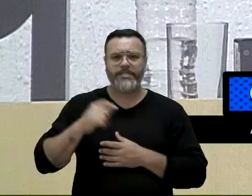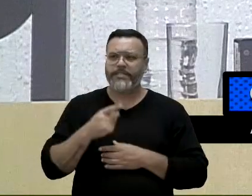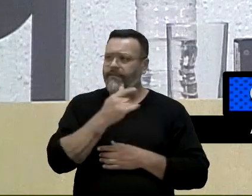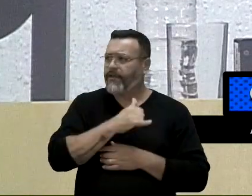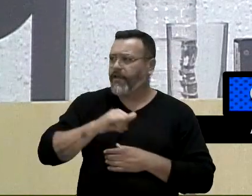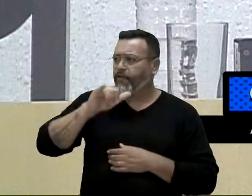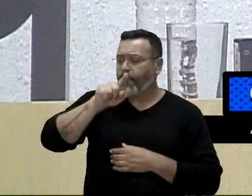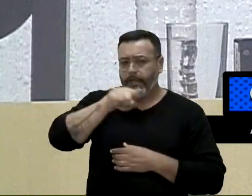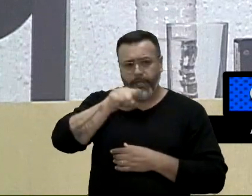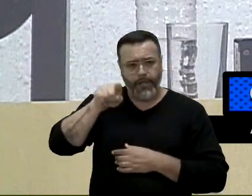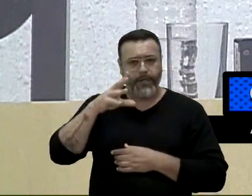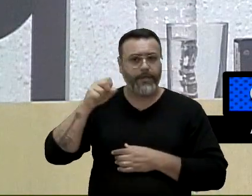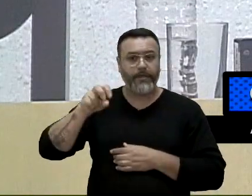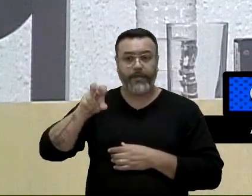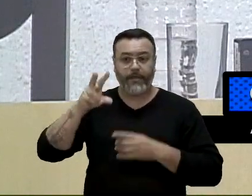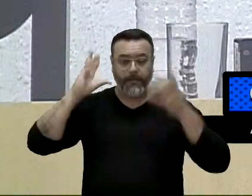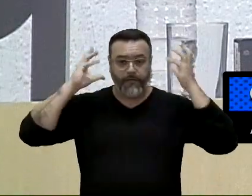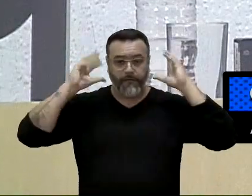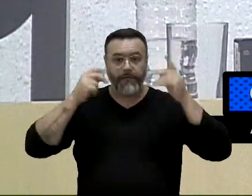falar.